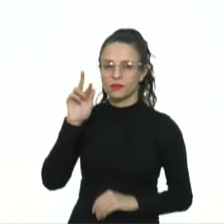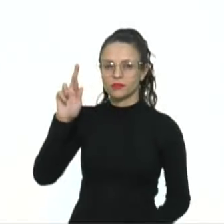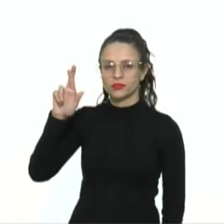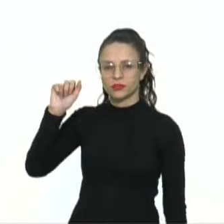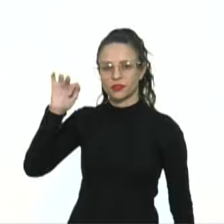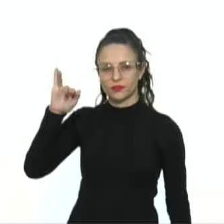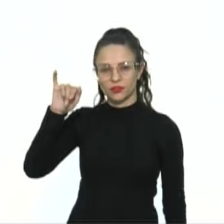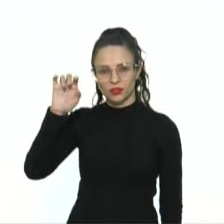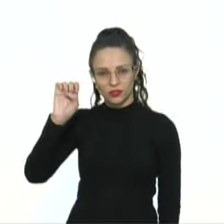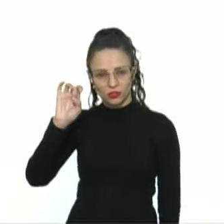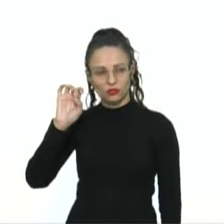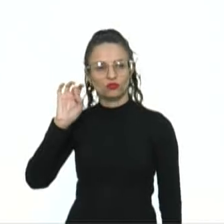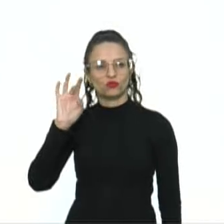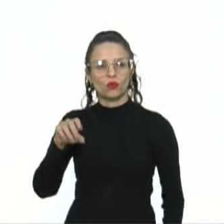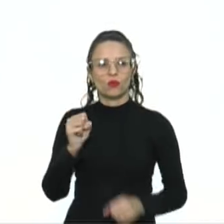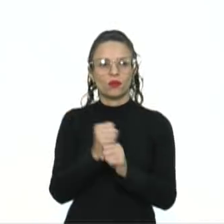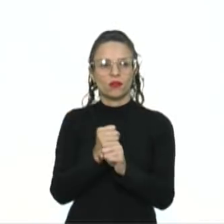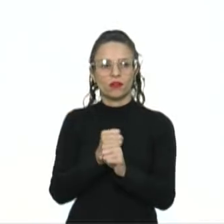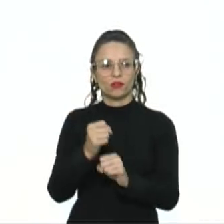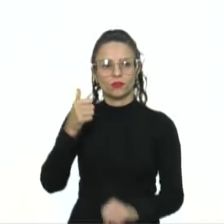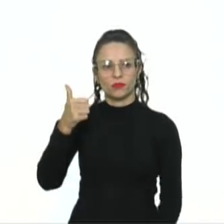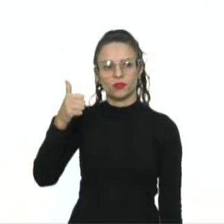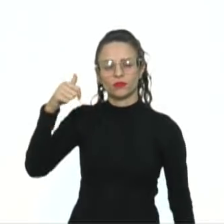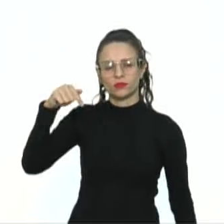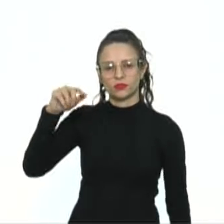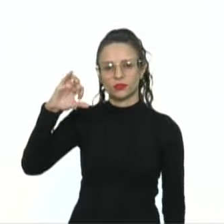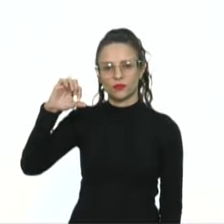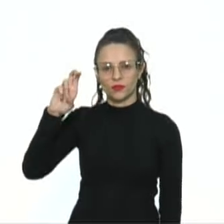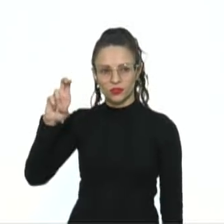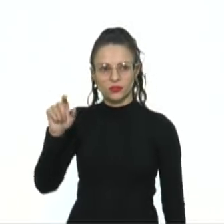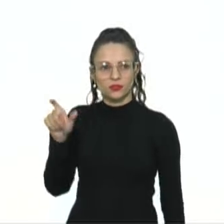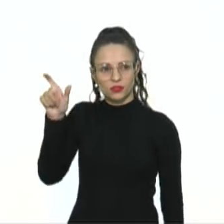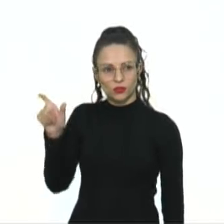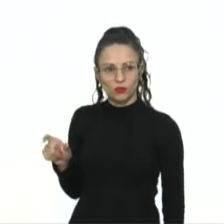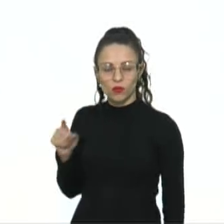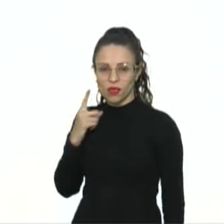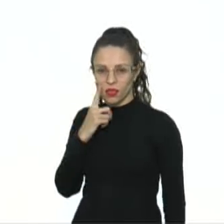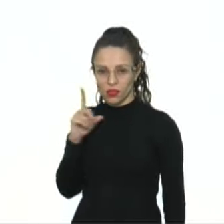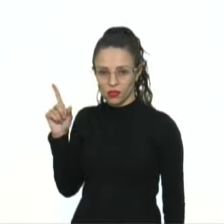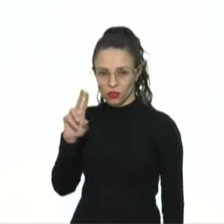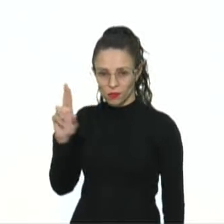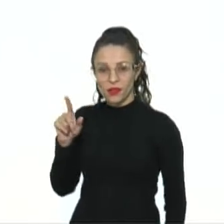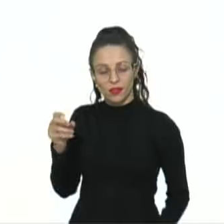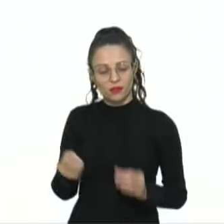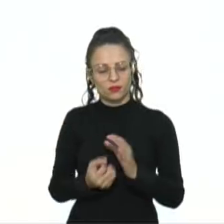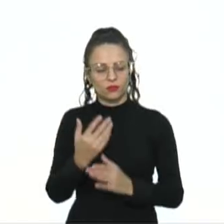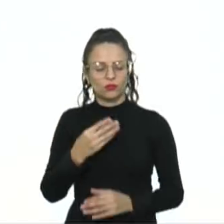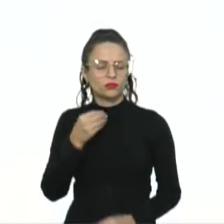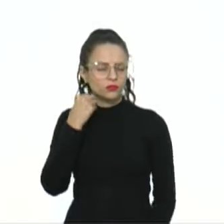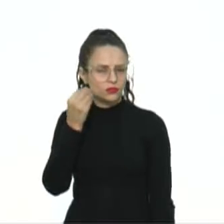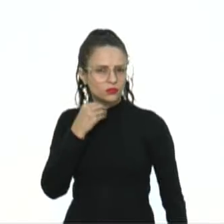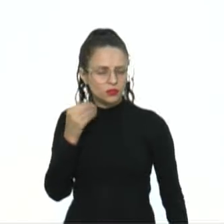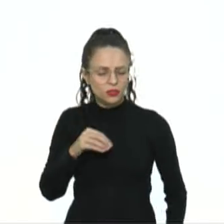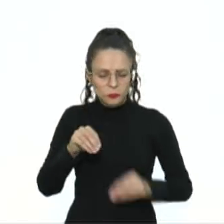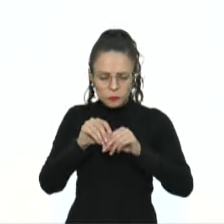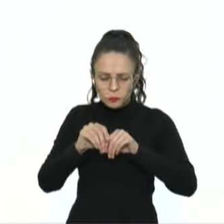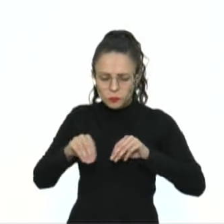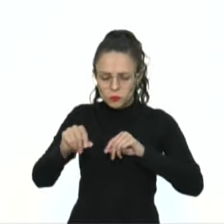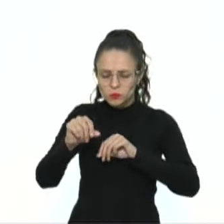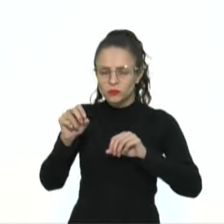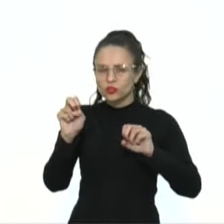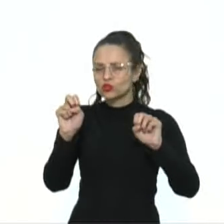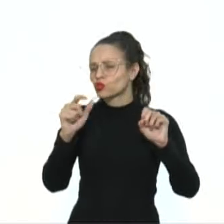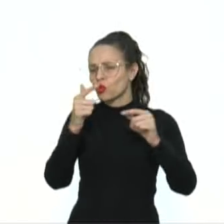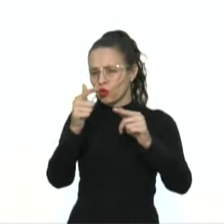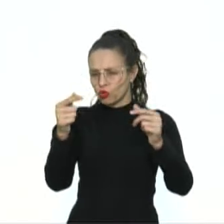Só em 1795, o Nicolas Jacques Conté, ele criou por meio de experimento com pó de grafita e outras